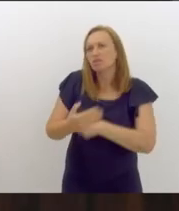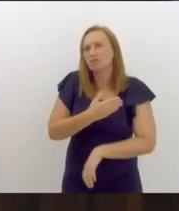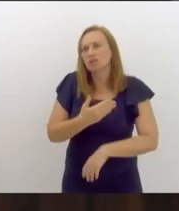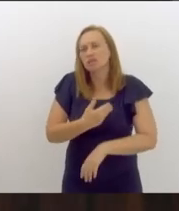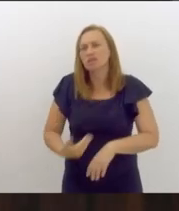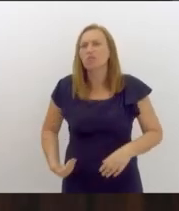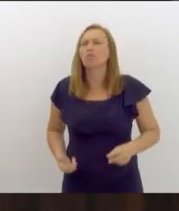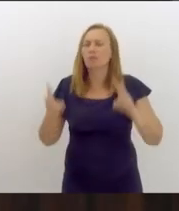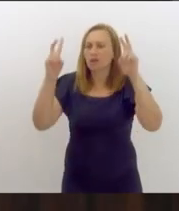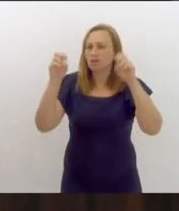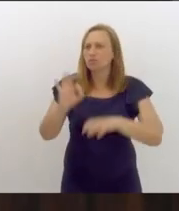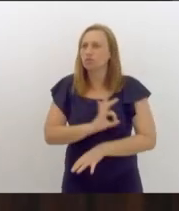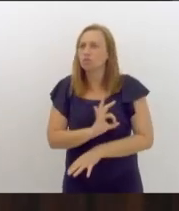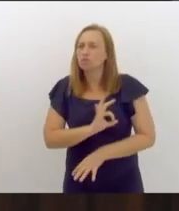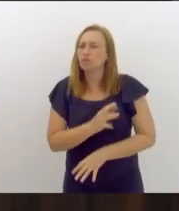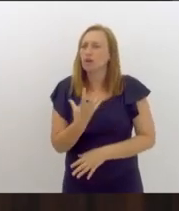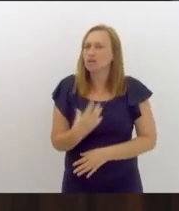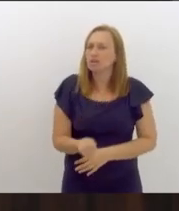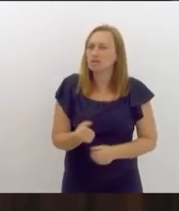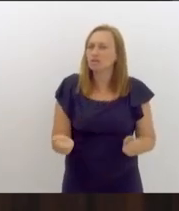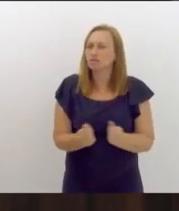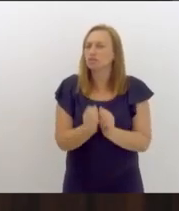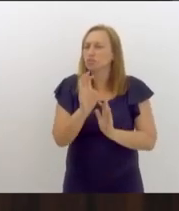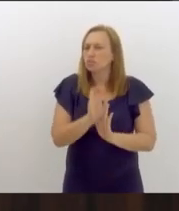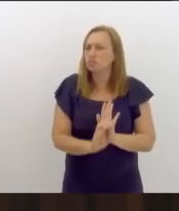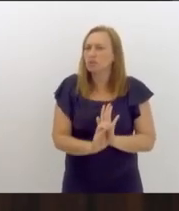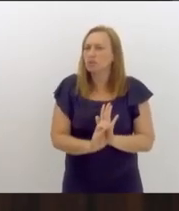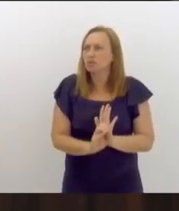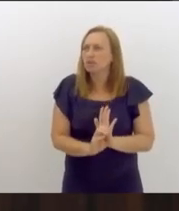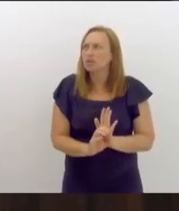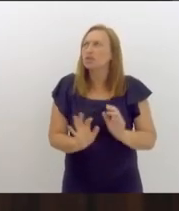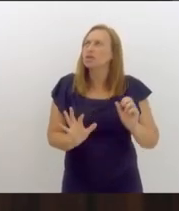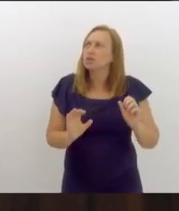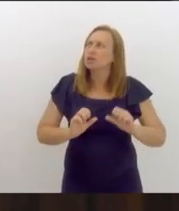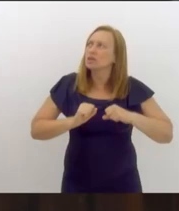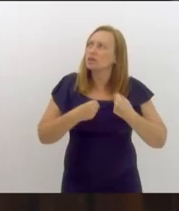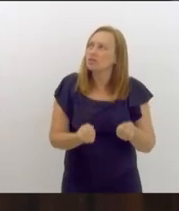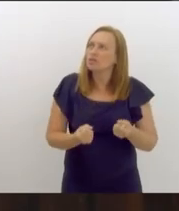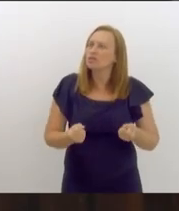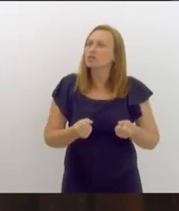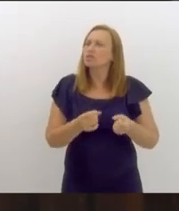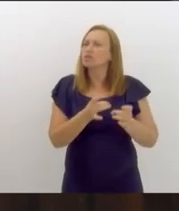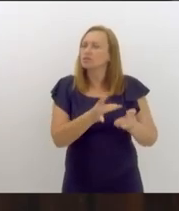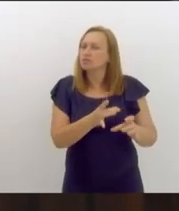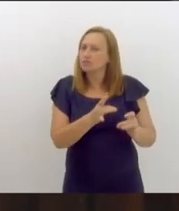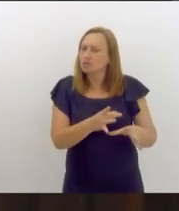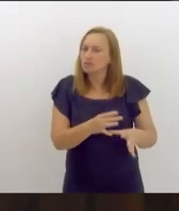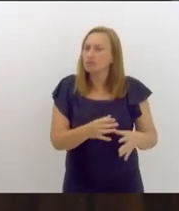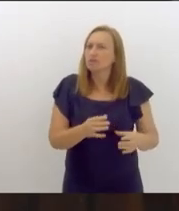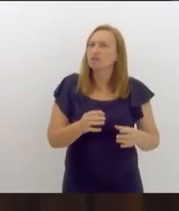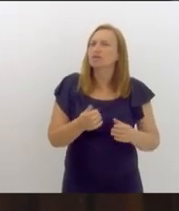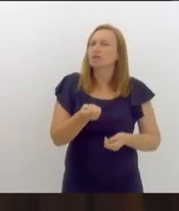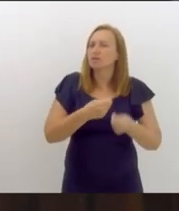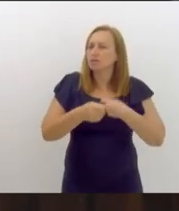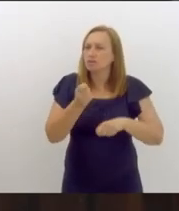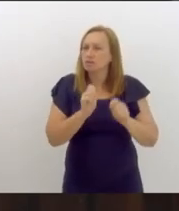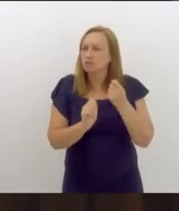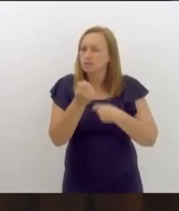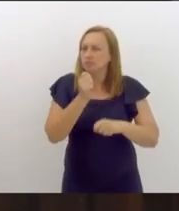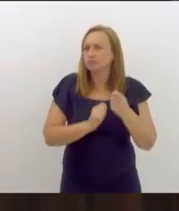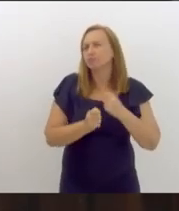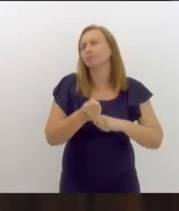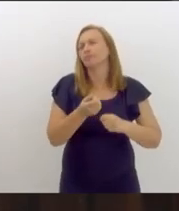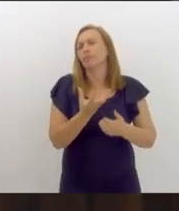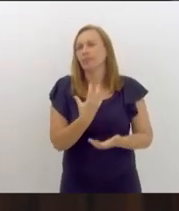assuntos de polícia favorável com emendas de Defesa do Consumidor favorável economia dos comércio favorável